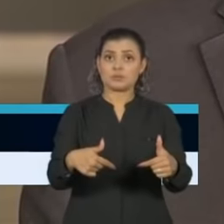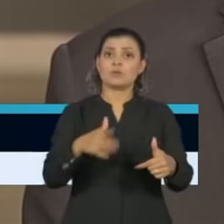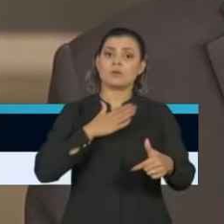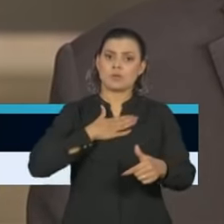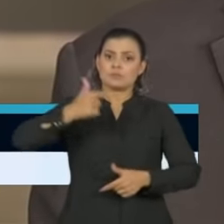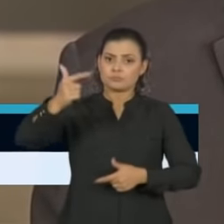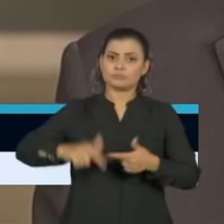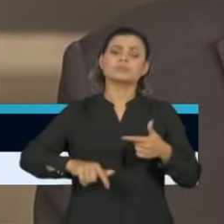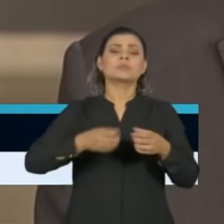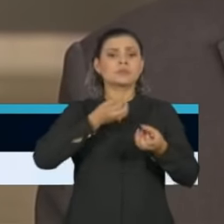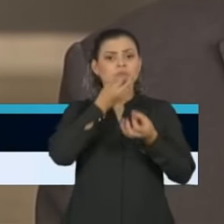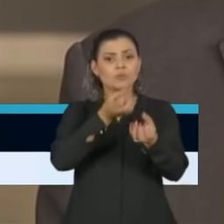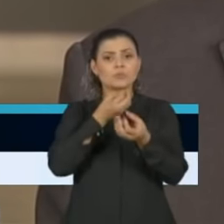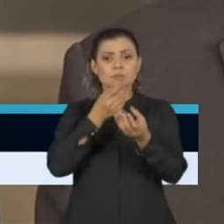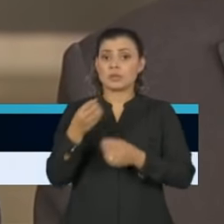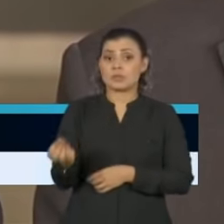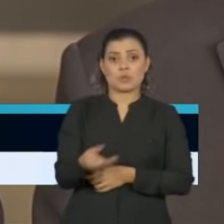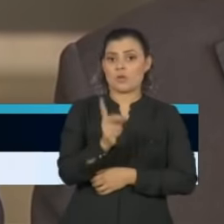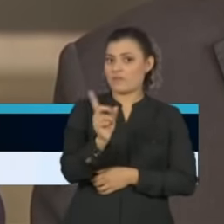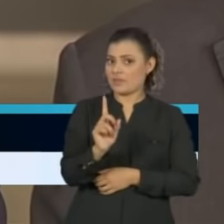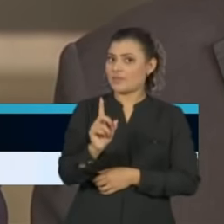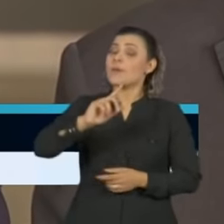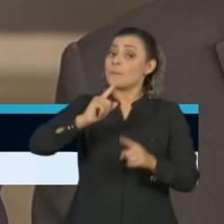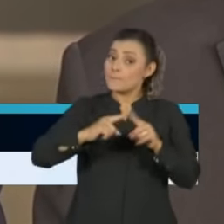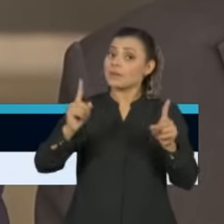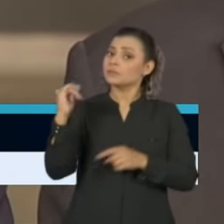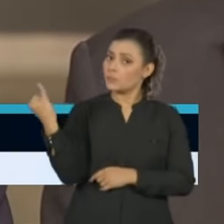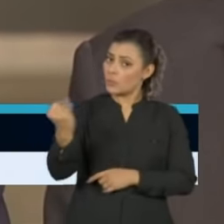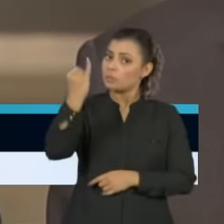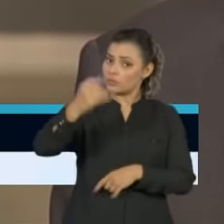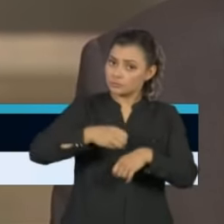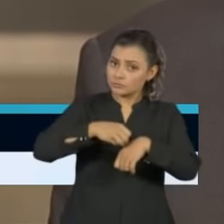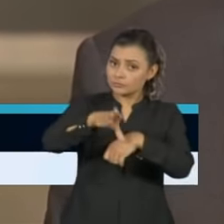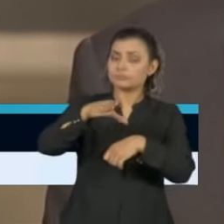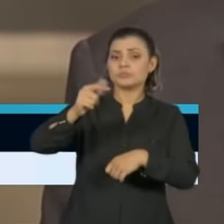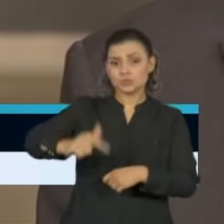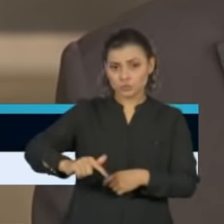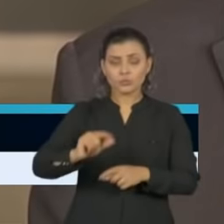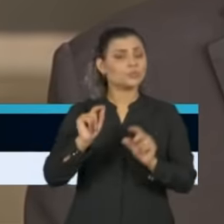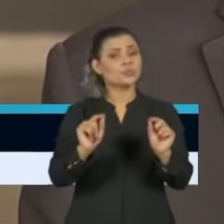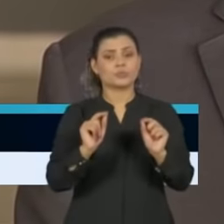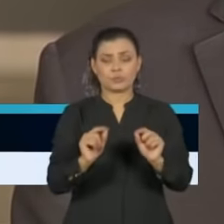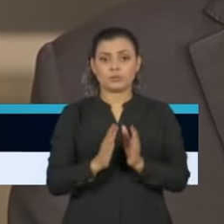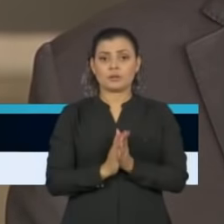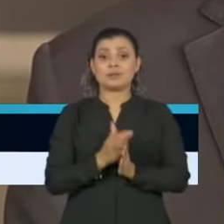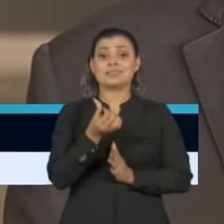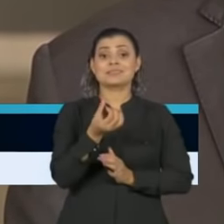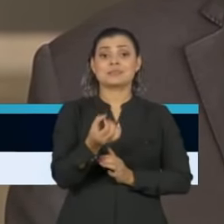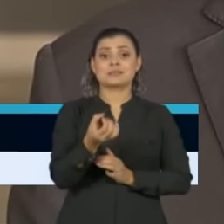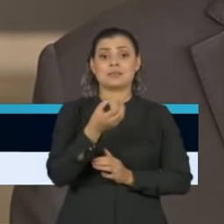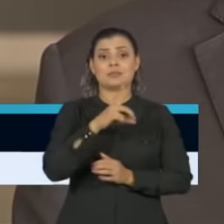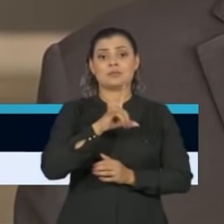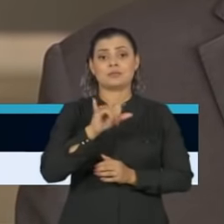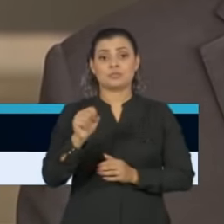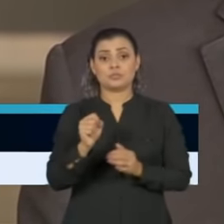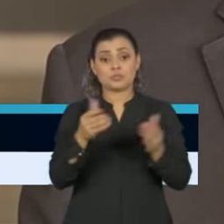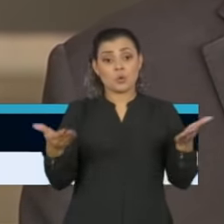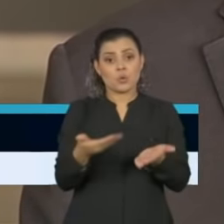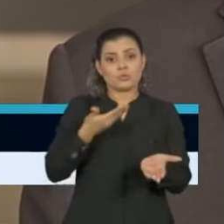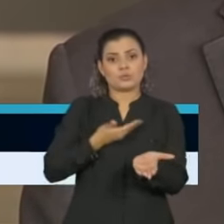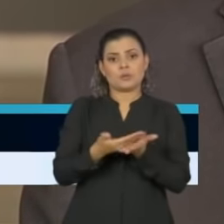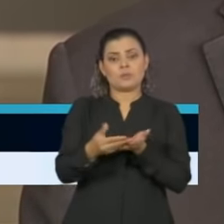renovo aqui a informação, ela não é nova, mas ela é importante ser mencionada, a suspensão por 60 dias a partir de